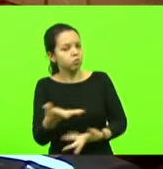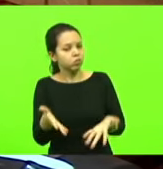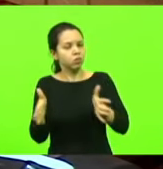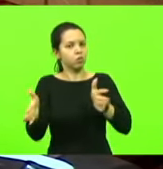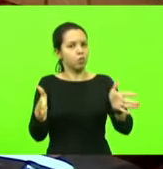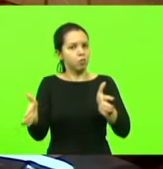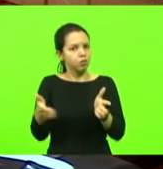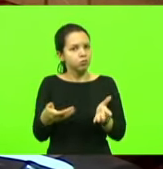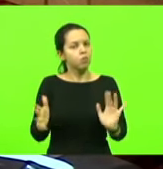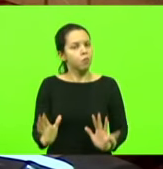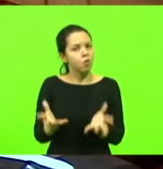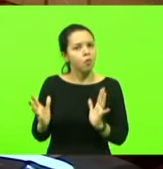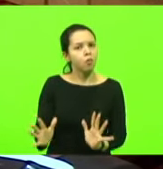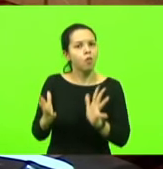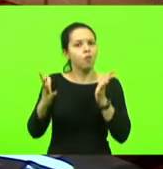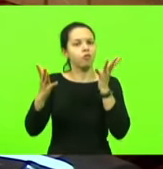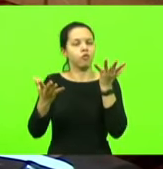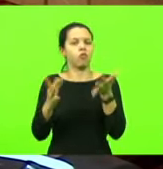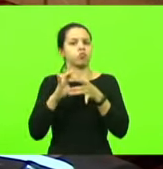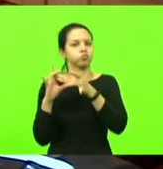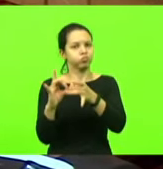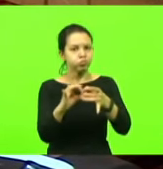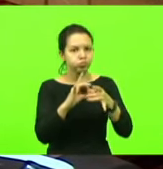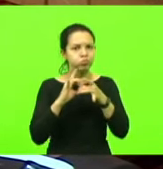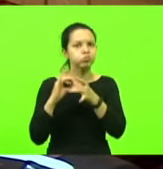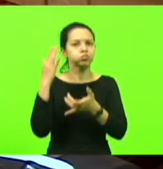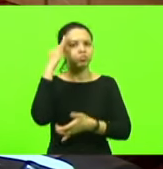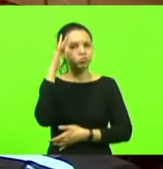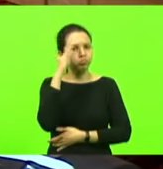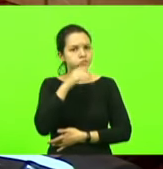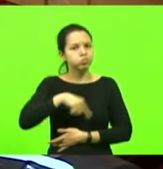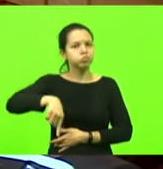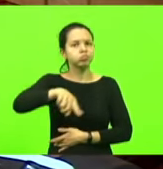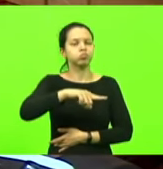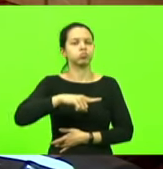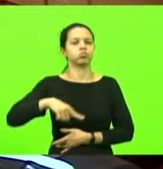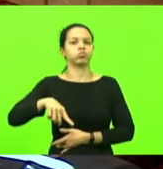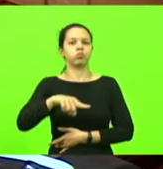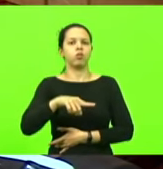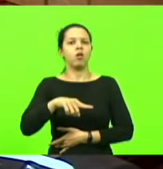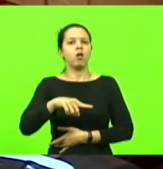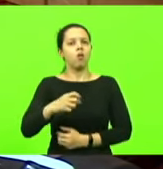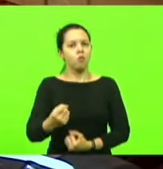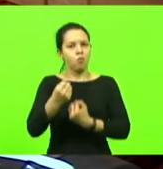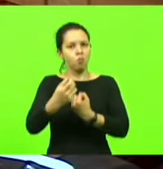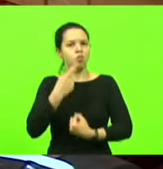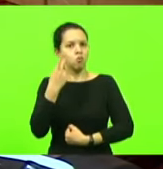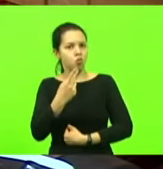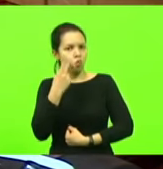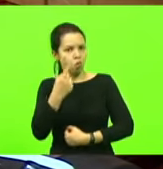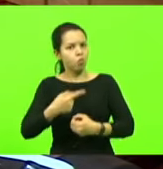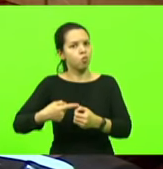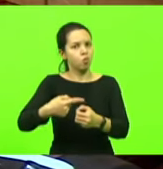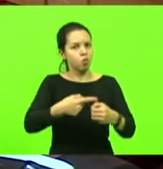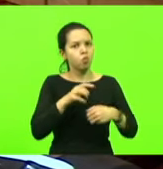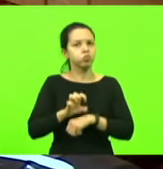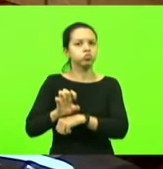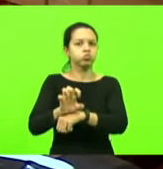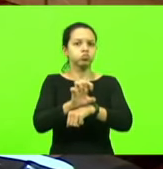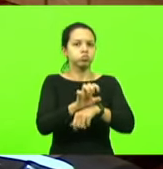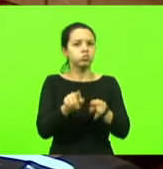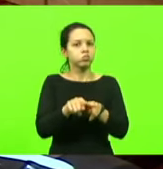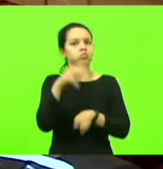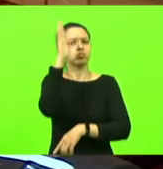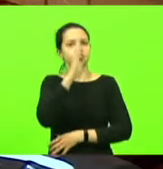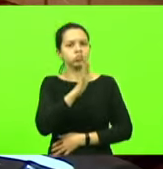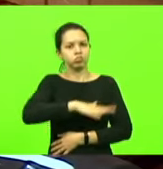promover unidade e entendimento entre as forças políticas nos municípios, no Estado e no Brasil. E é por isso que, mais uma